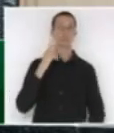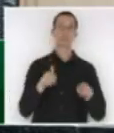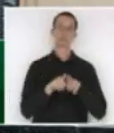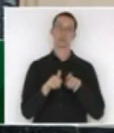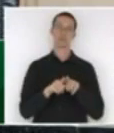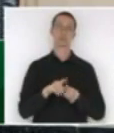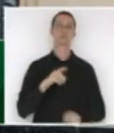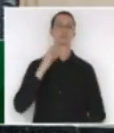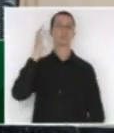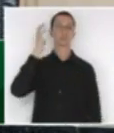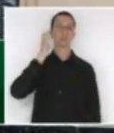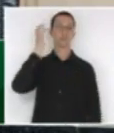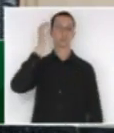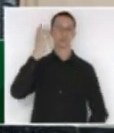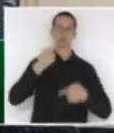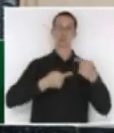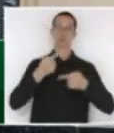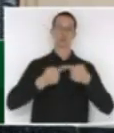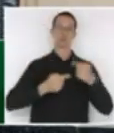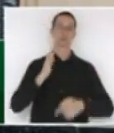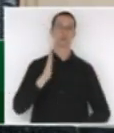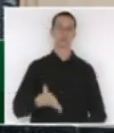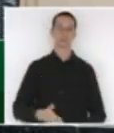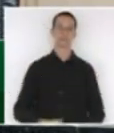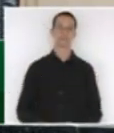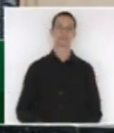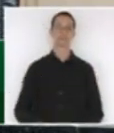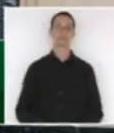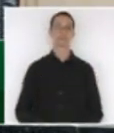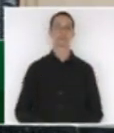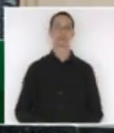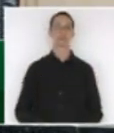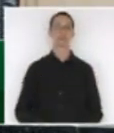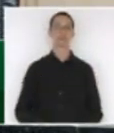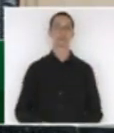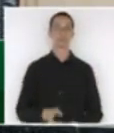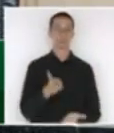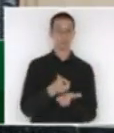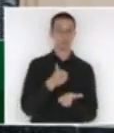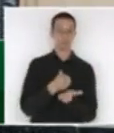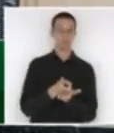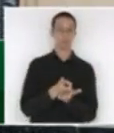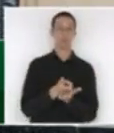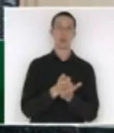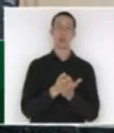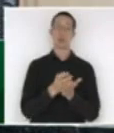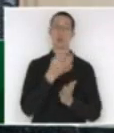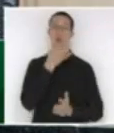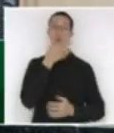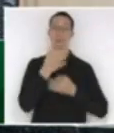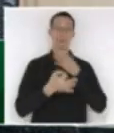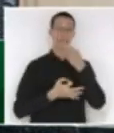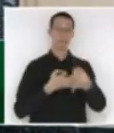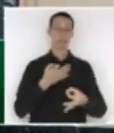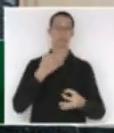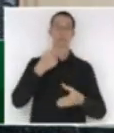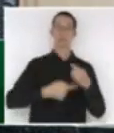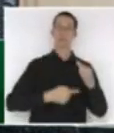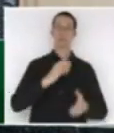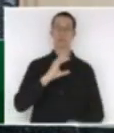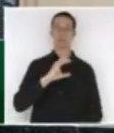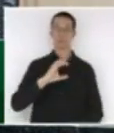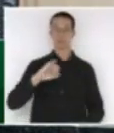Lima. Foi mantido o parecer da Comissão de Constituição e Justiça aposto ao projeto de